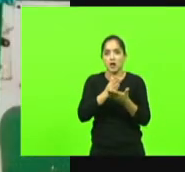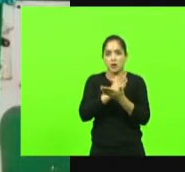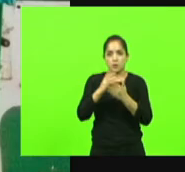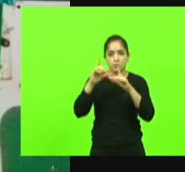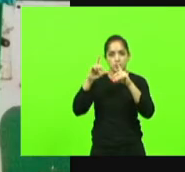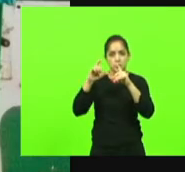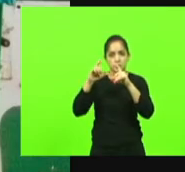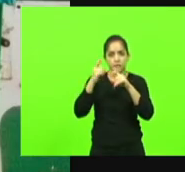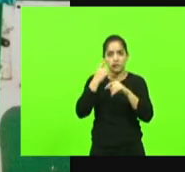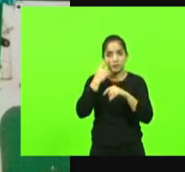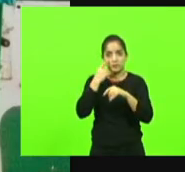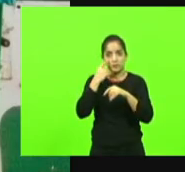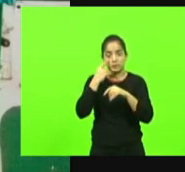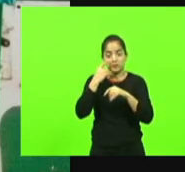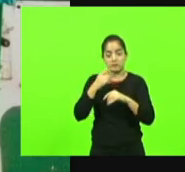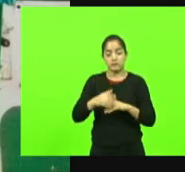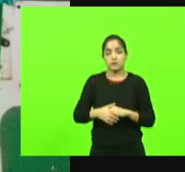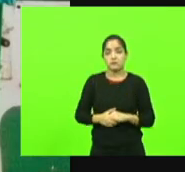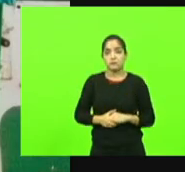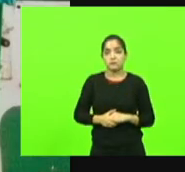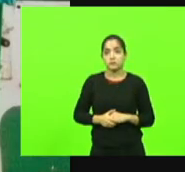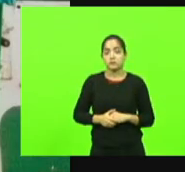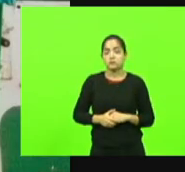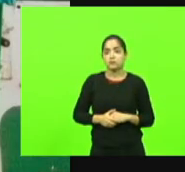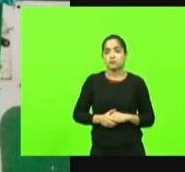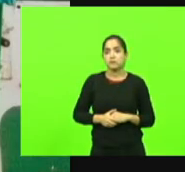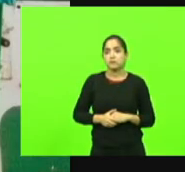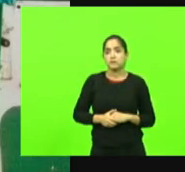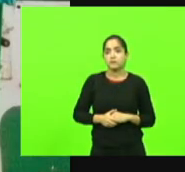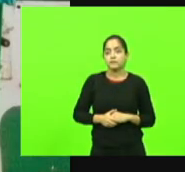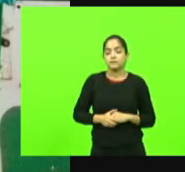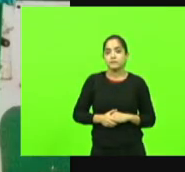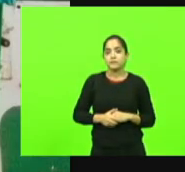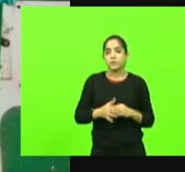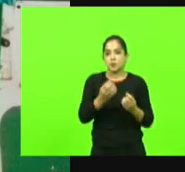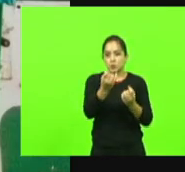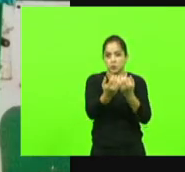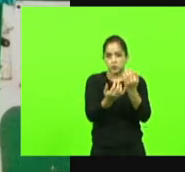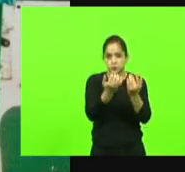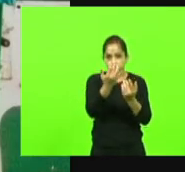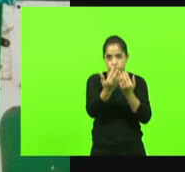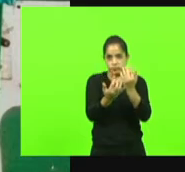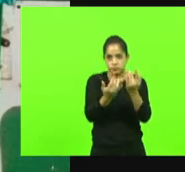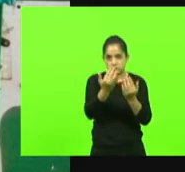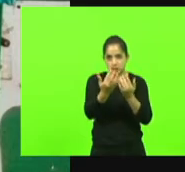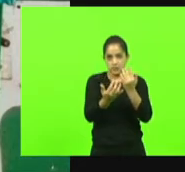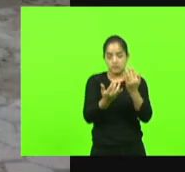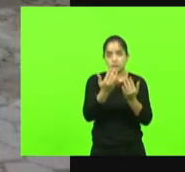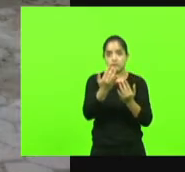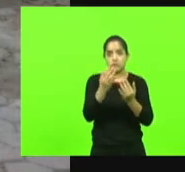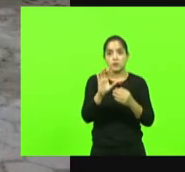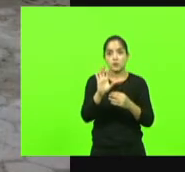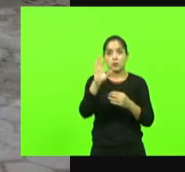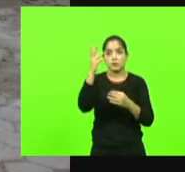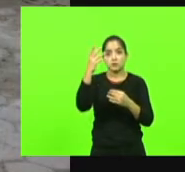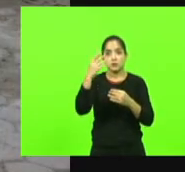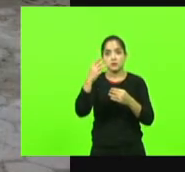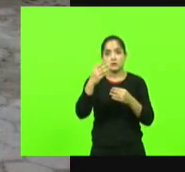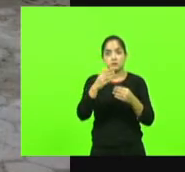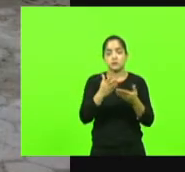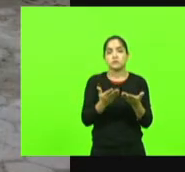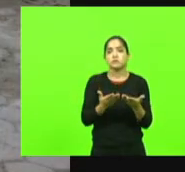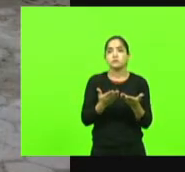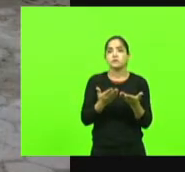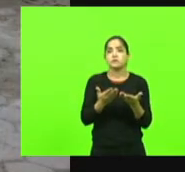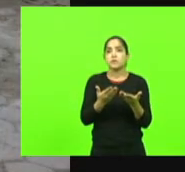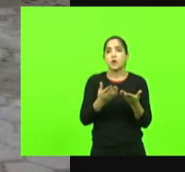fotos desse imóvel, inclusive um incêndio tomou conta de uma parte do imóvel. É